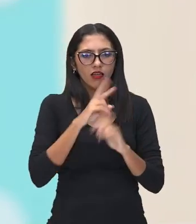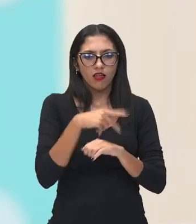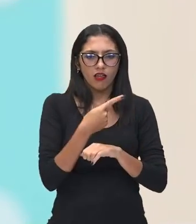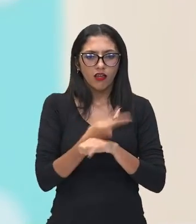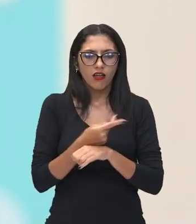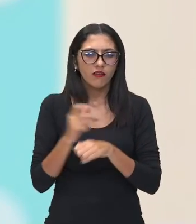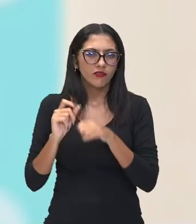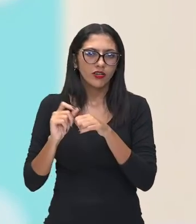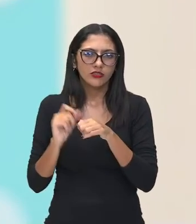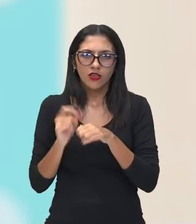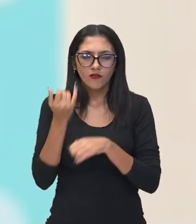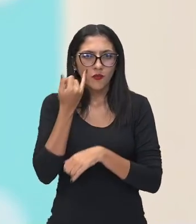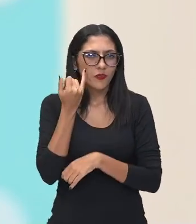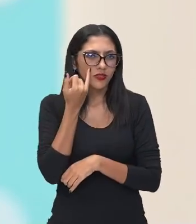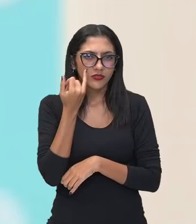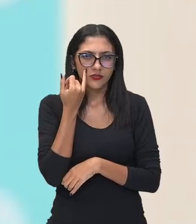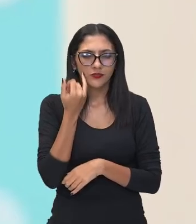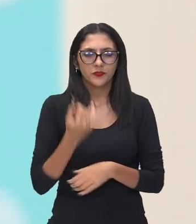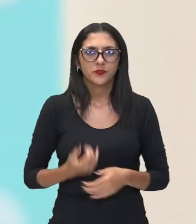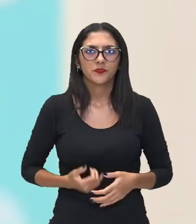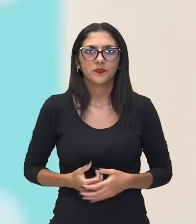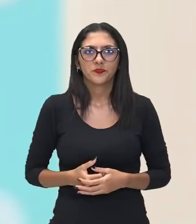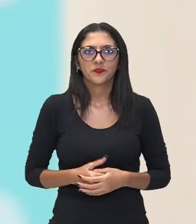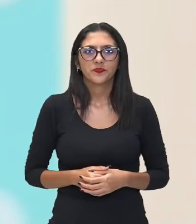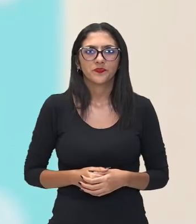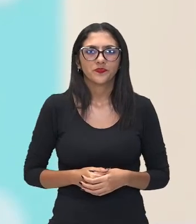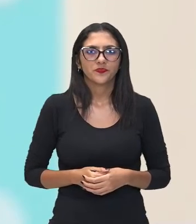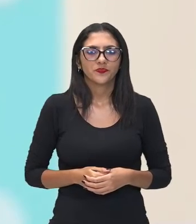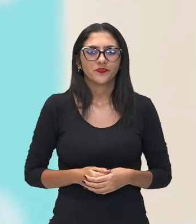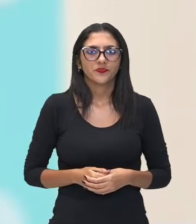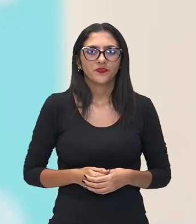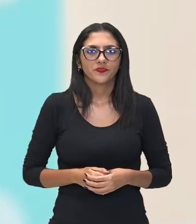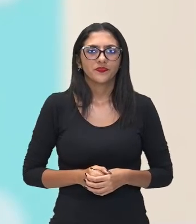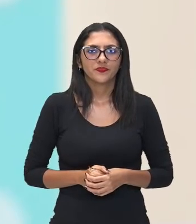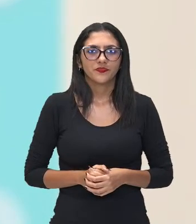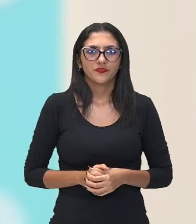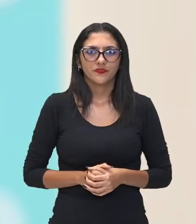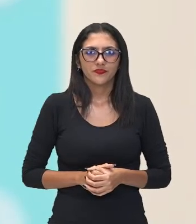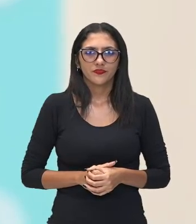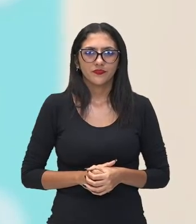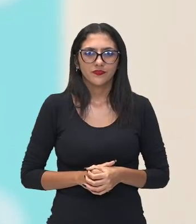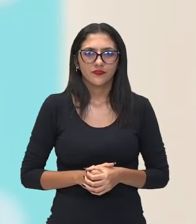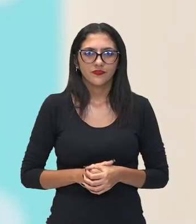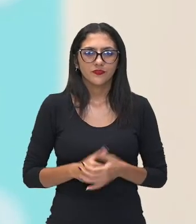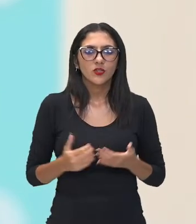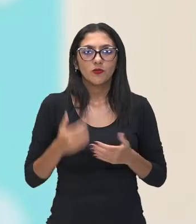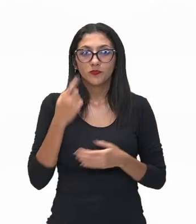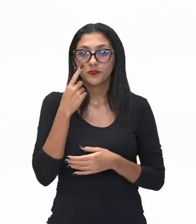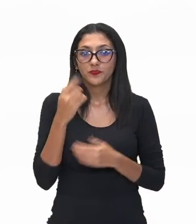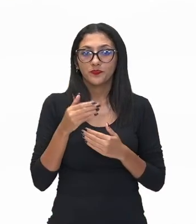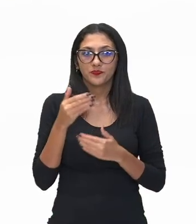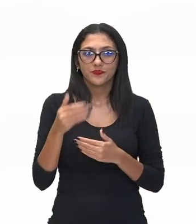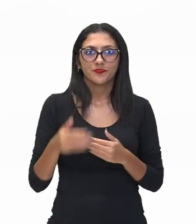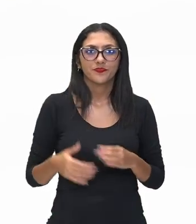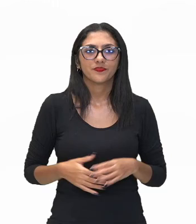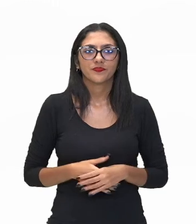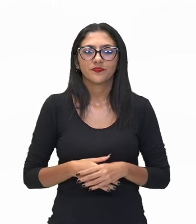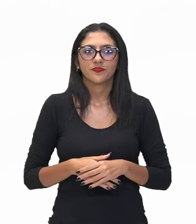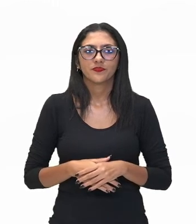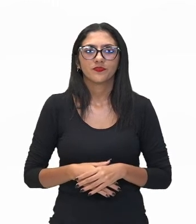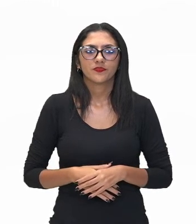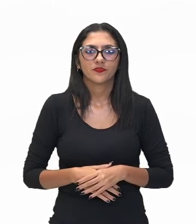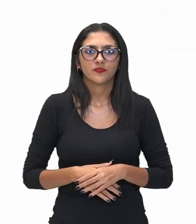coisas, informações sobre ele. É isso? Então vamos seguindo para o